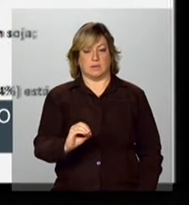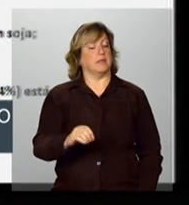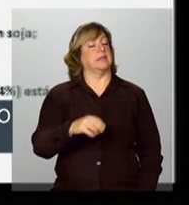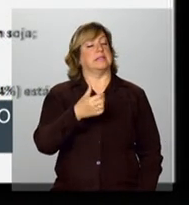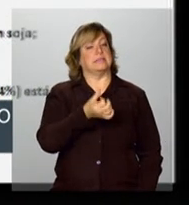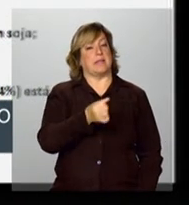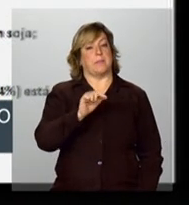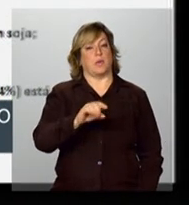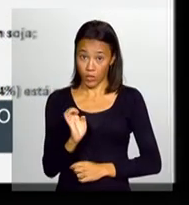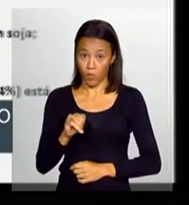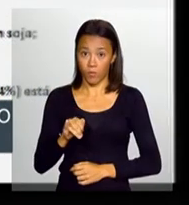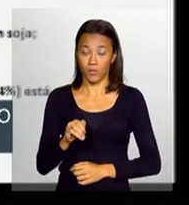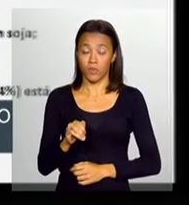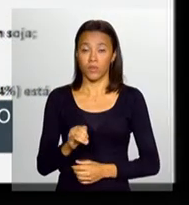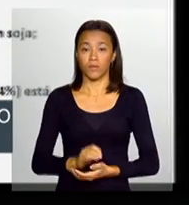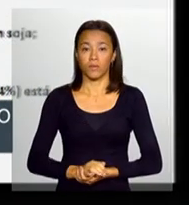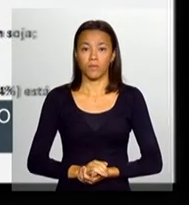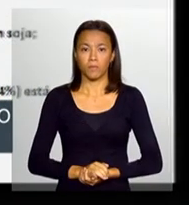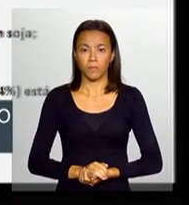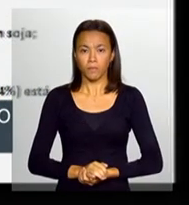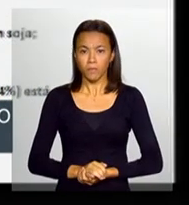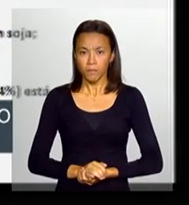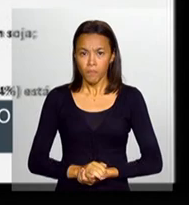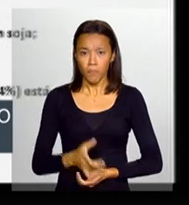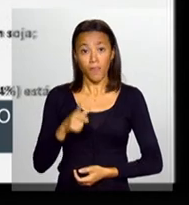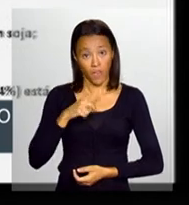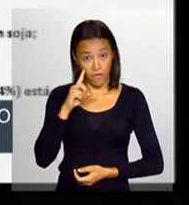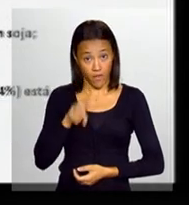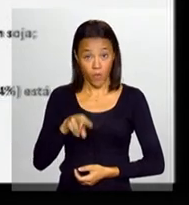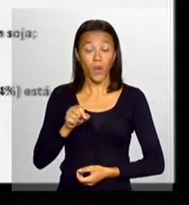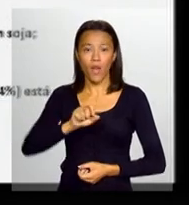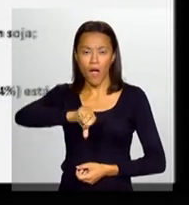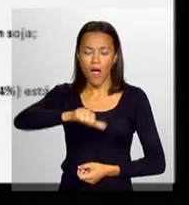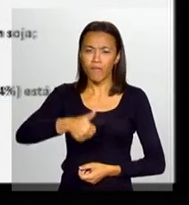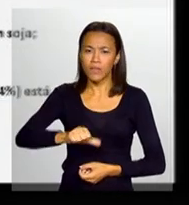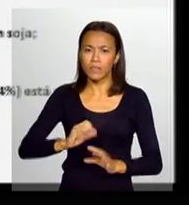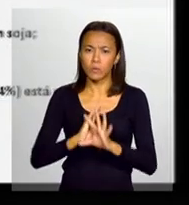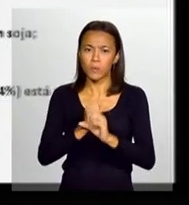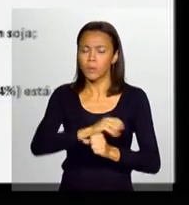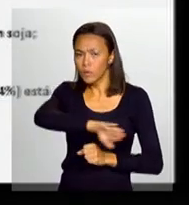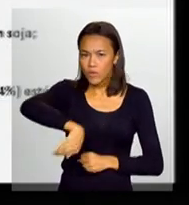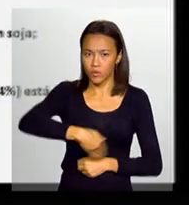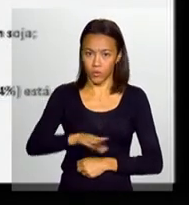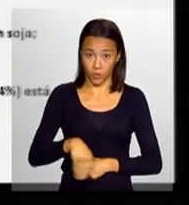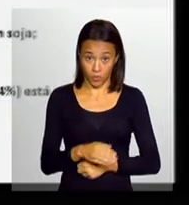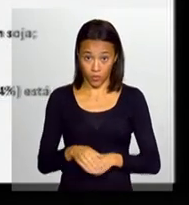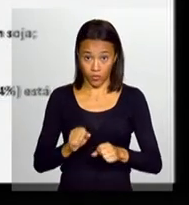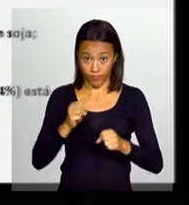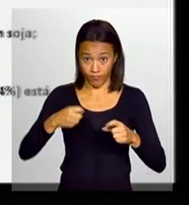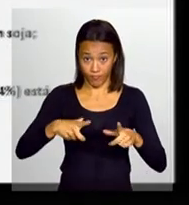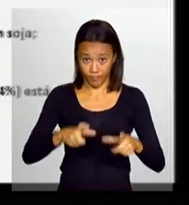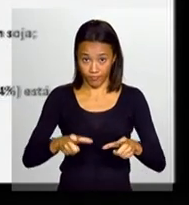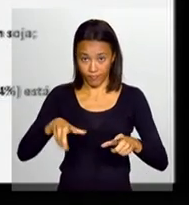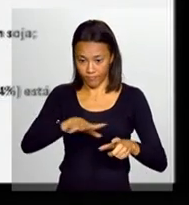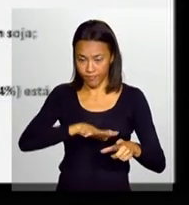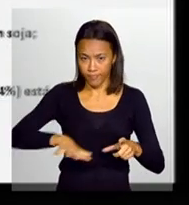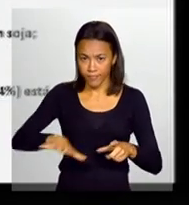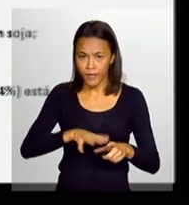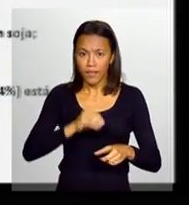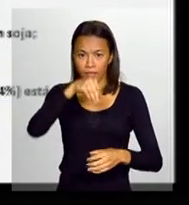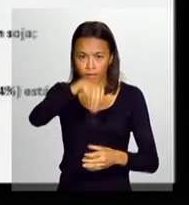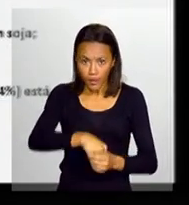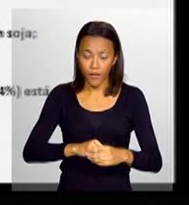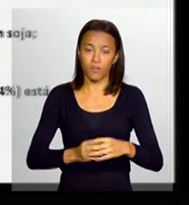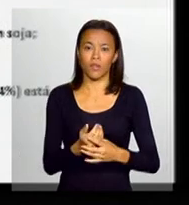6.057 quilômetros quadrados, a avaliação desses polígonos, dentro da